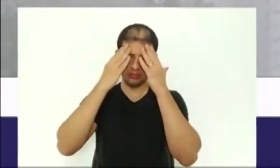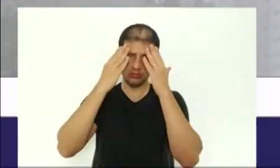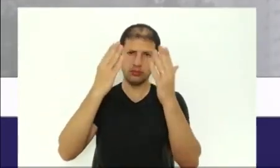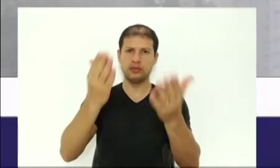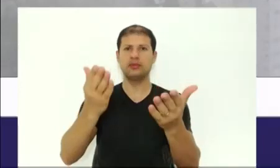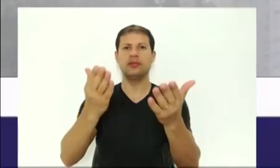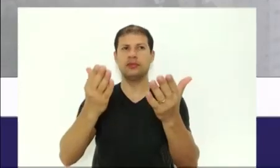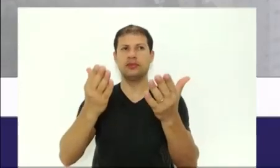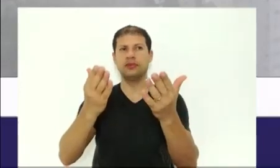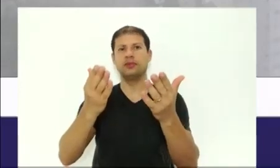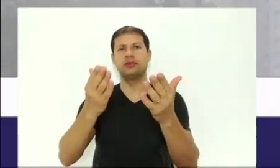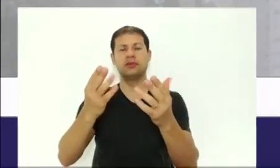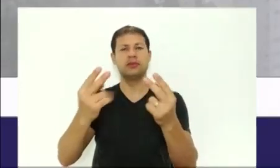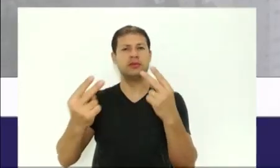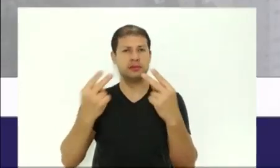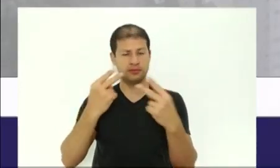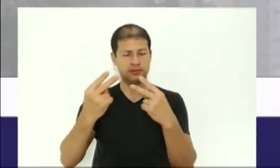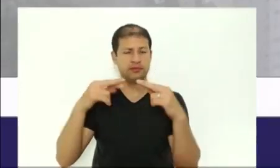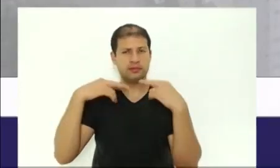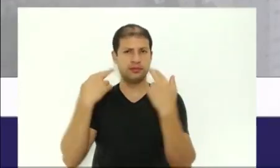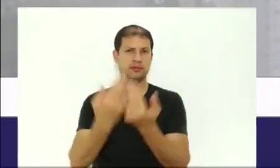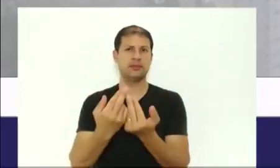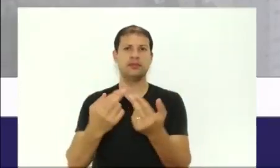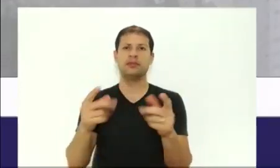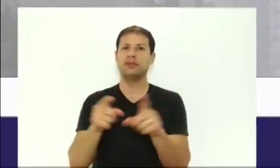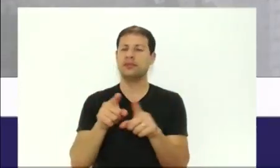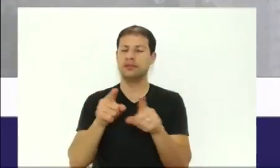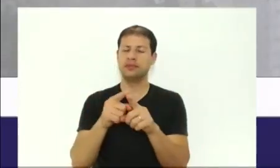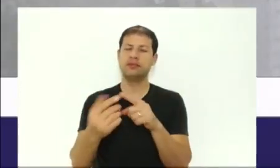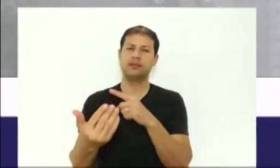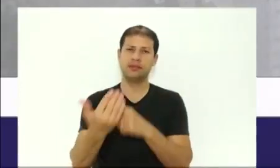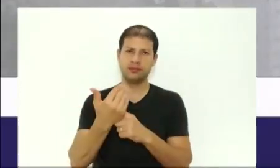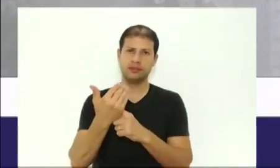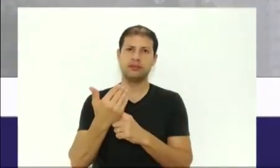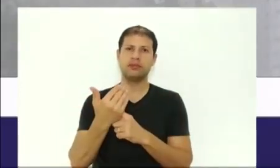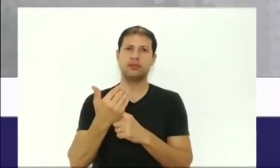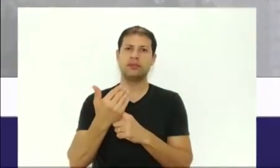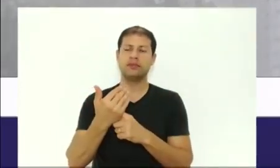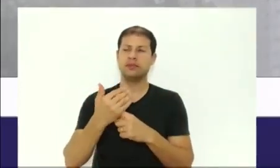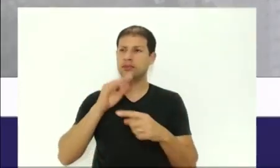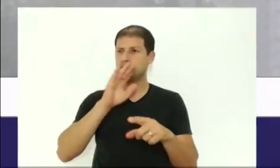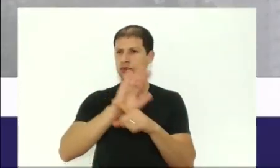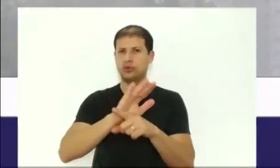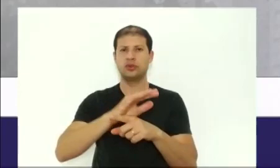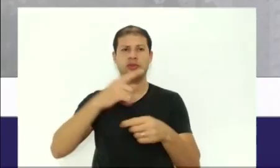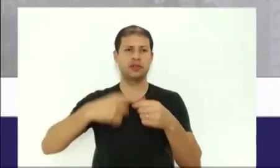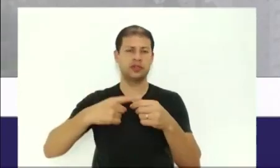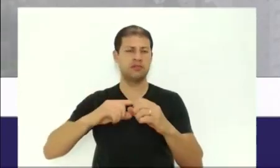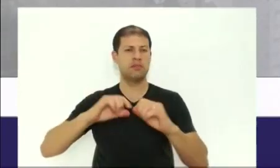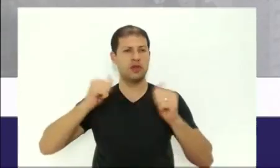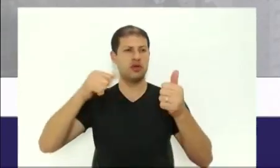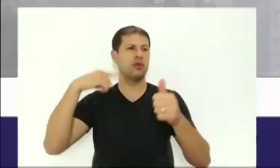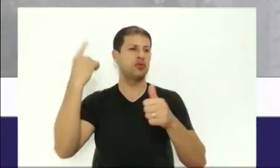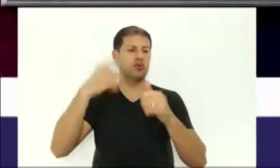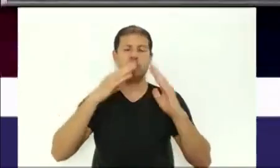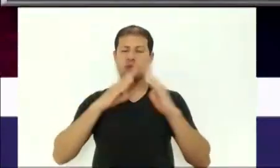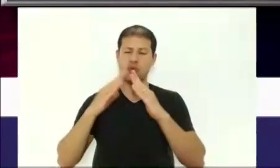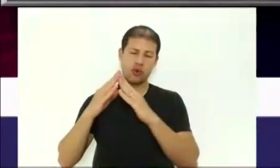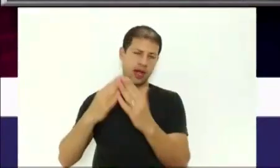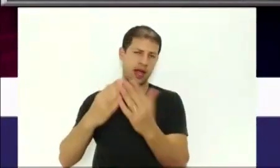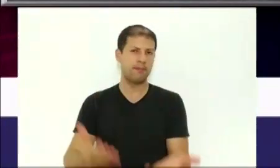por acompanhar a nossa sessão e por nos ajudar a fazer uma cidade cada vez melhor para todos nós morarmos. Eu